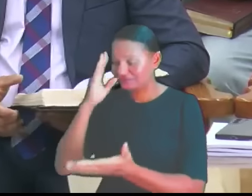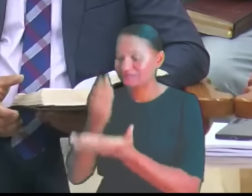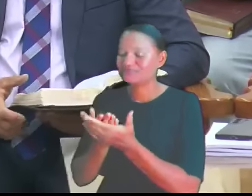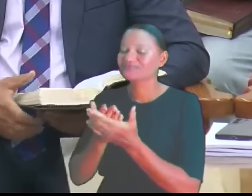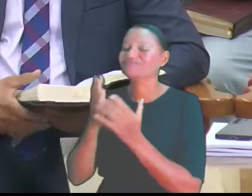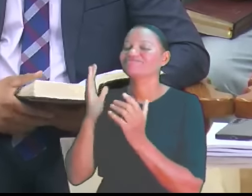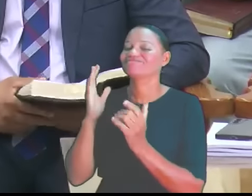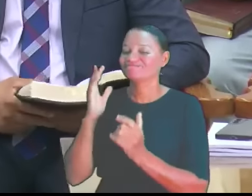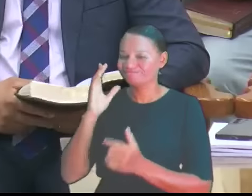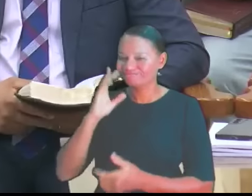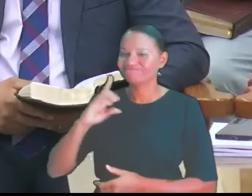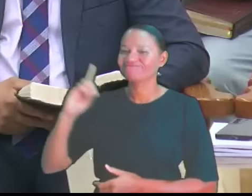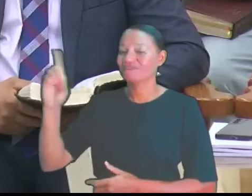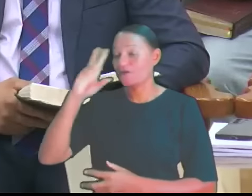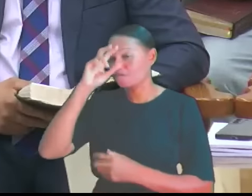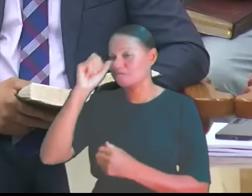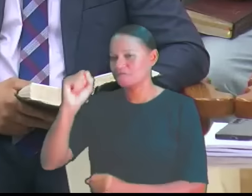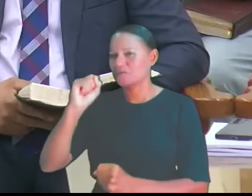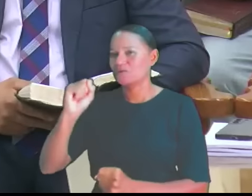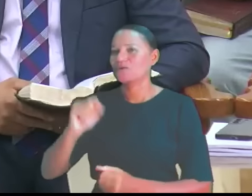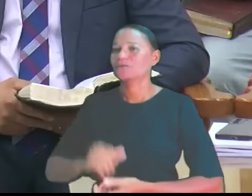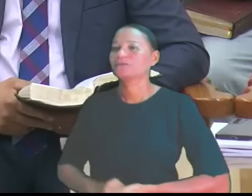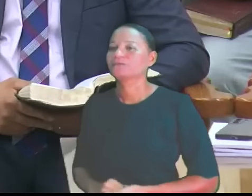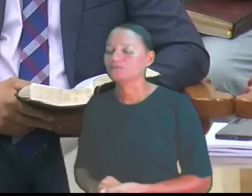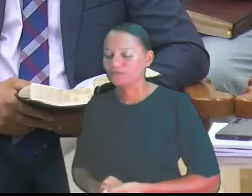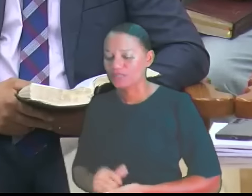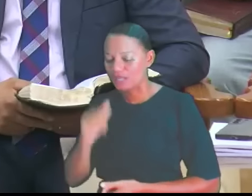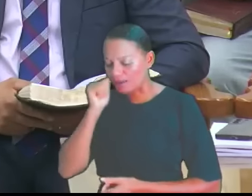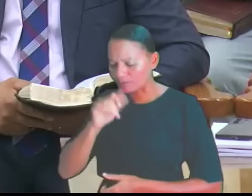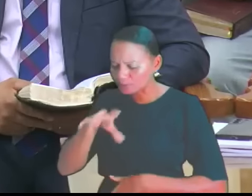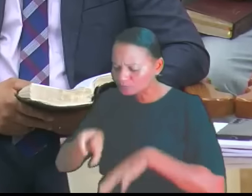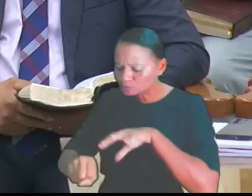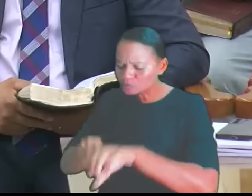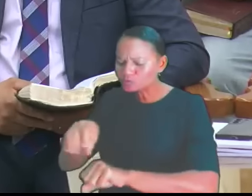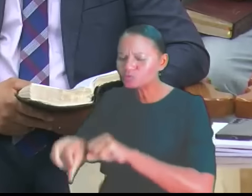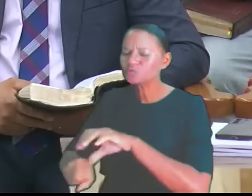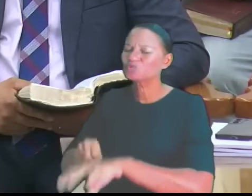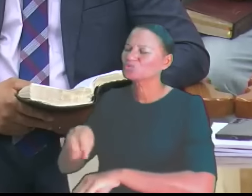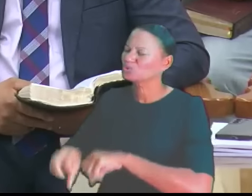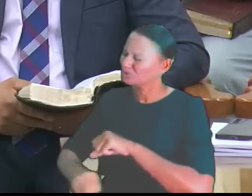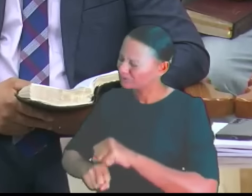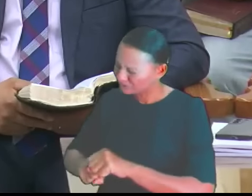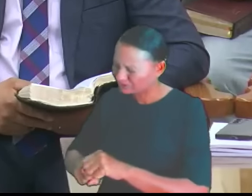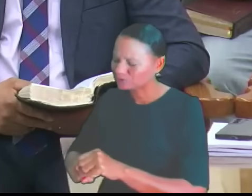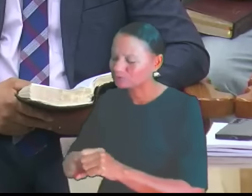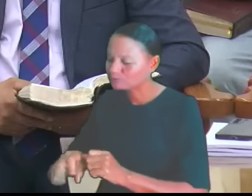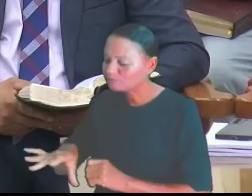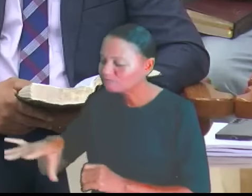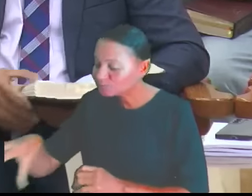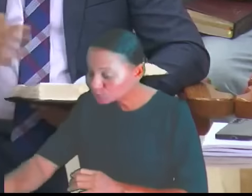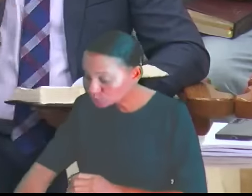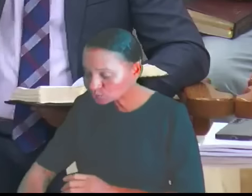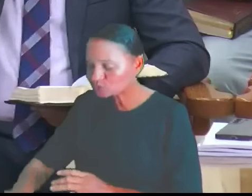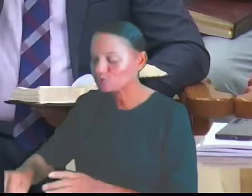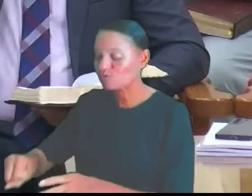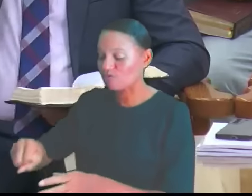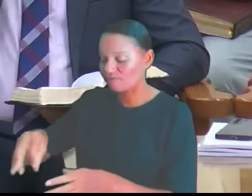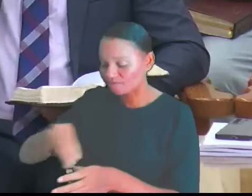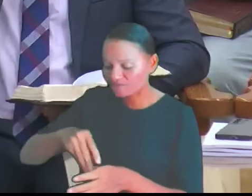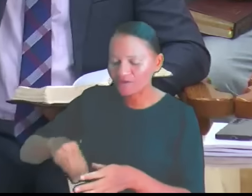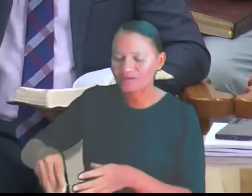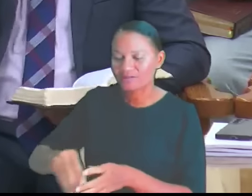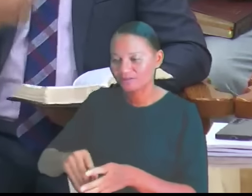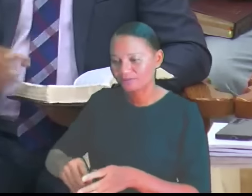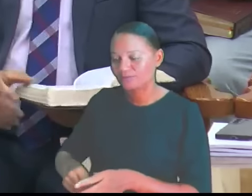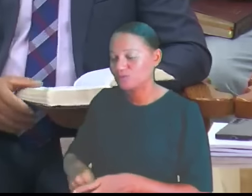Mas eu concluo dizendo que a mulher buscou a farinha, fez o bolo. Quem sabe o menino